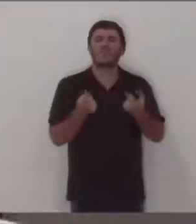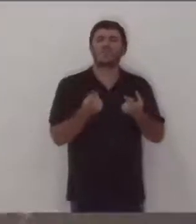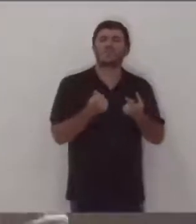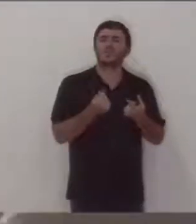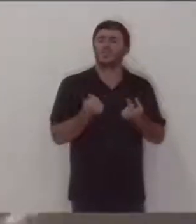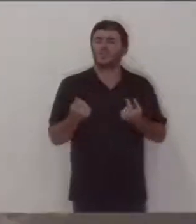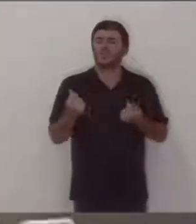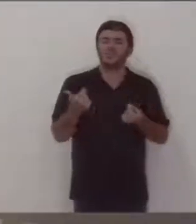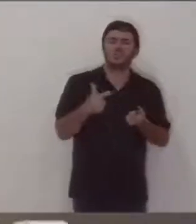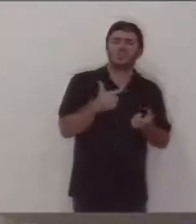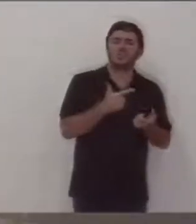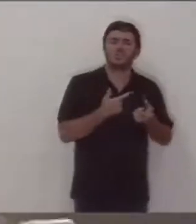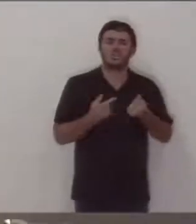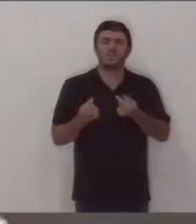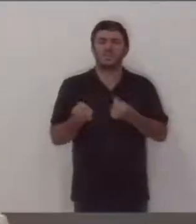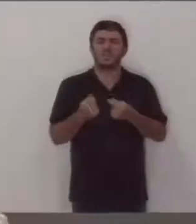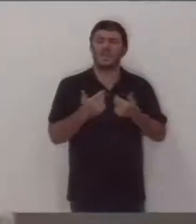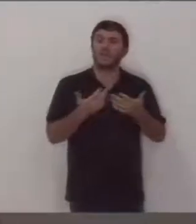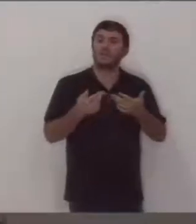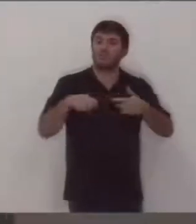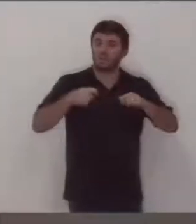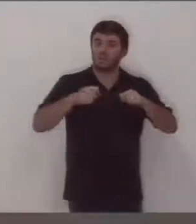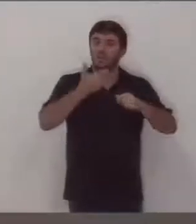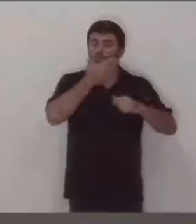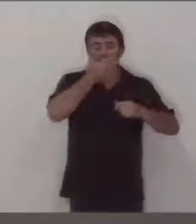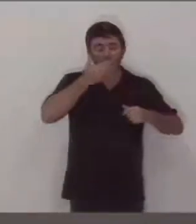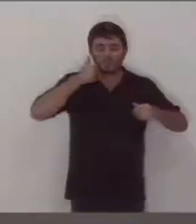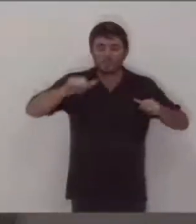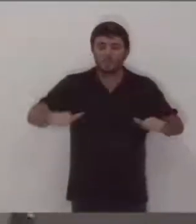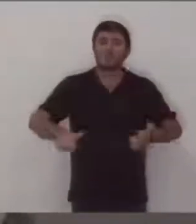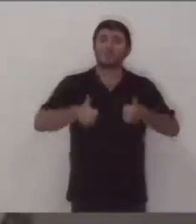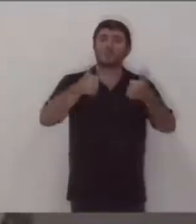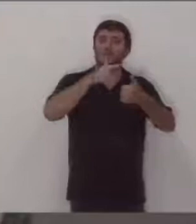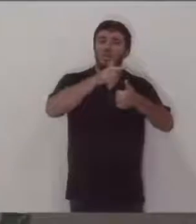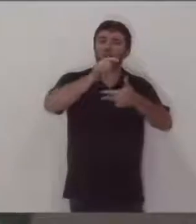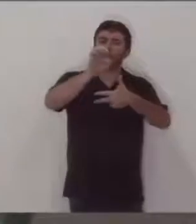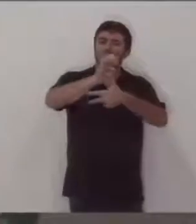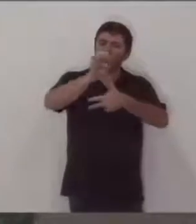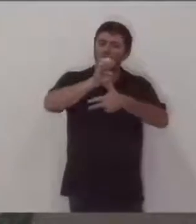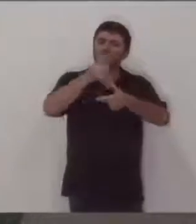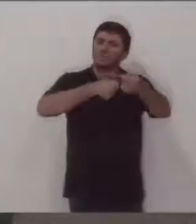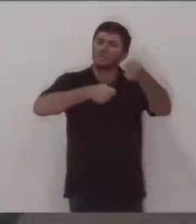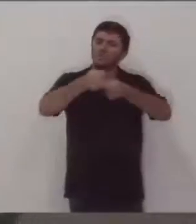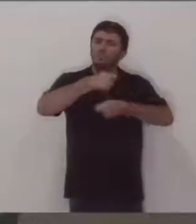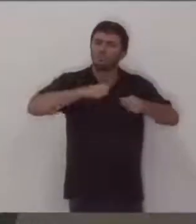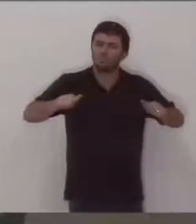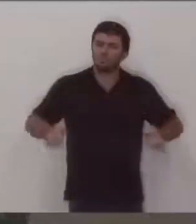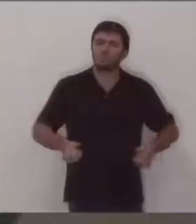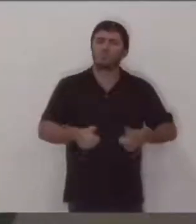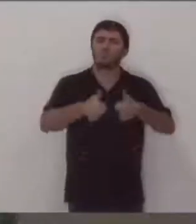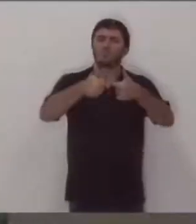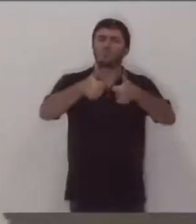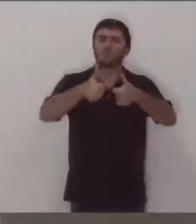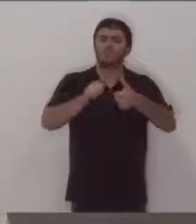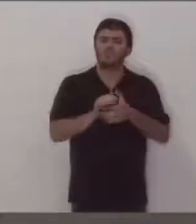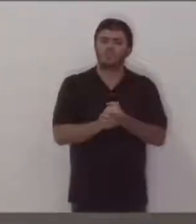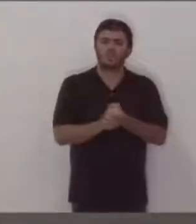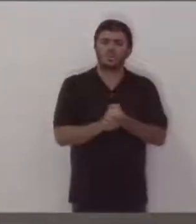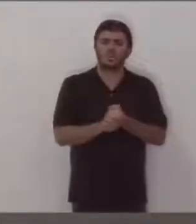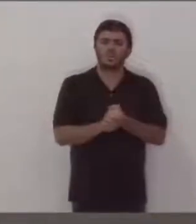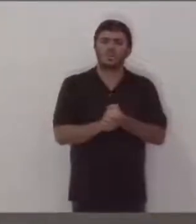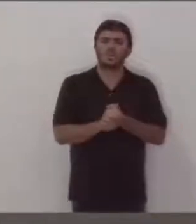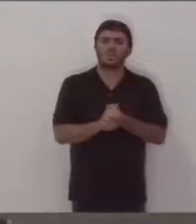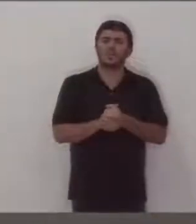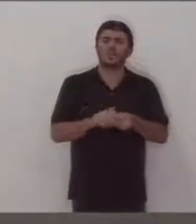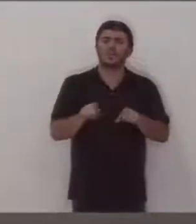gestão. Precisa melhorar a gestão. E aí eu estendo o convite para que a gente melhore também a gestão e as condições, né, os